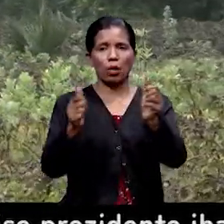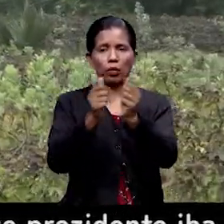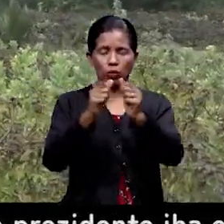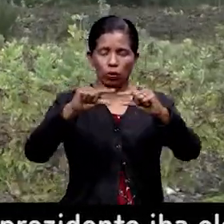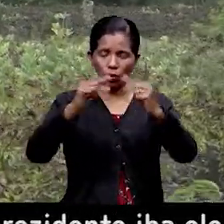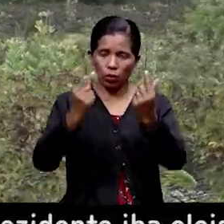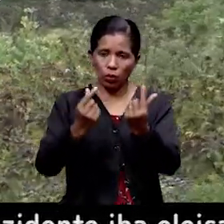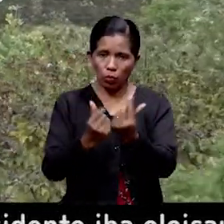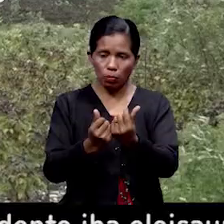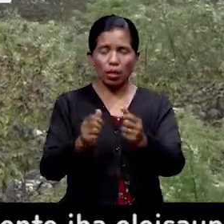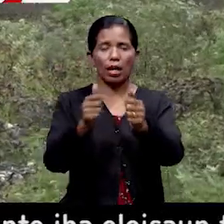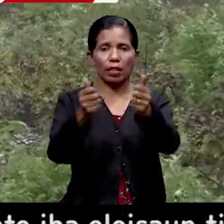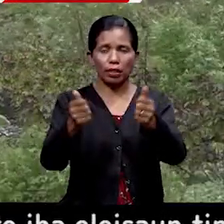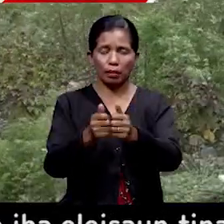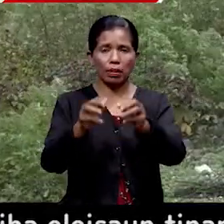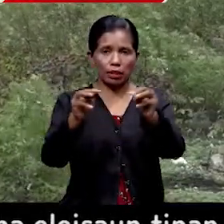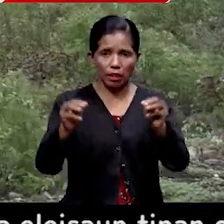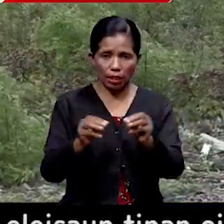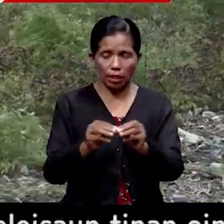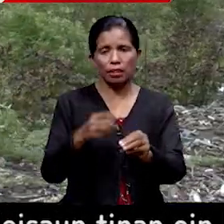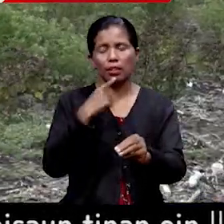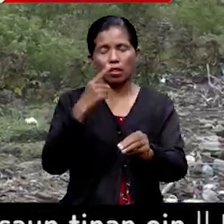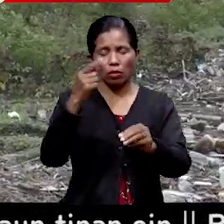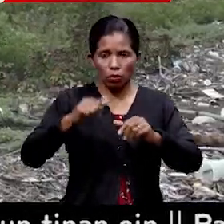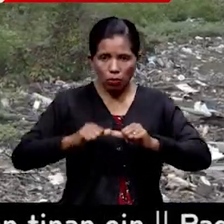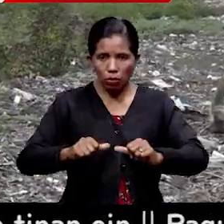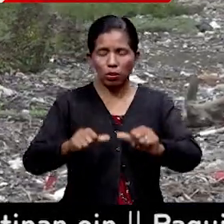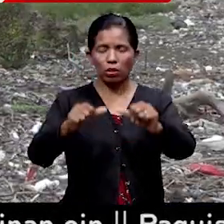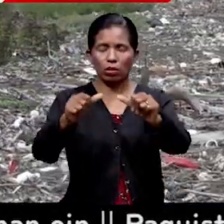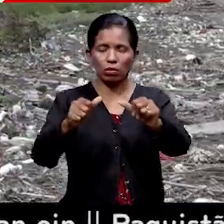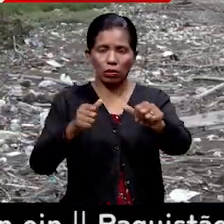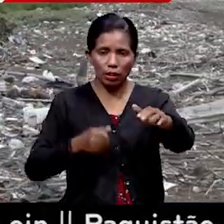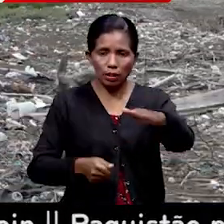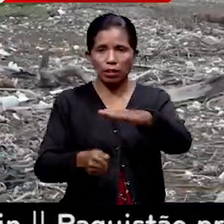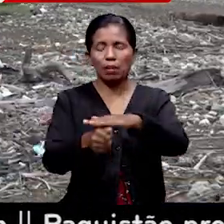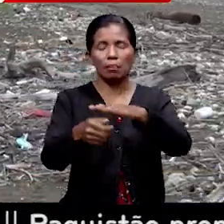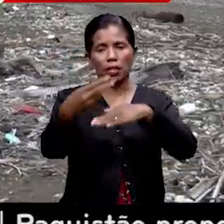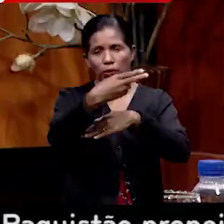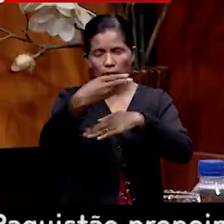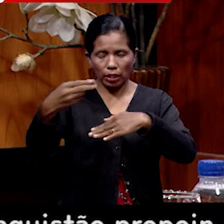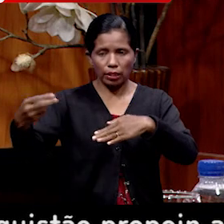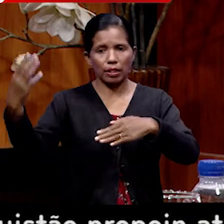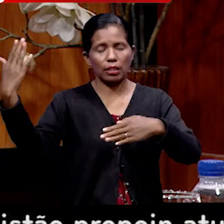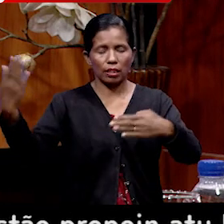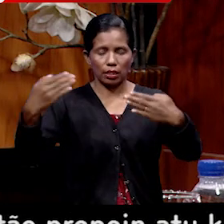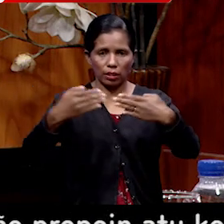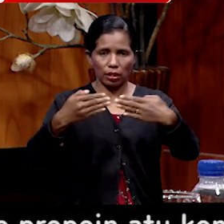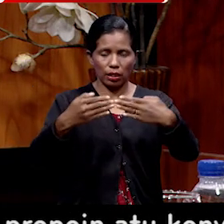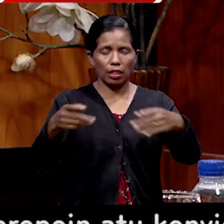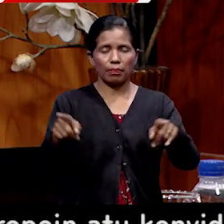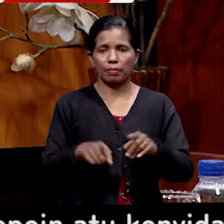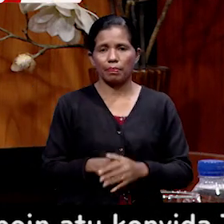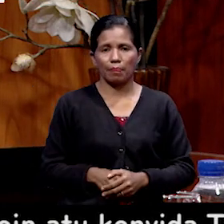Marcial Balum, onde continua Tamasai ilegalmente em linha fronteira terrestre entre o Timor-Leste e a Indonésia.